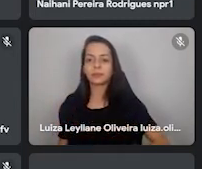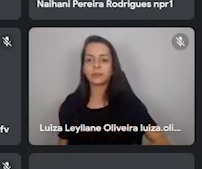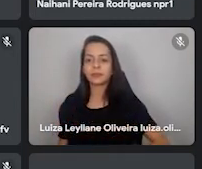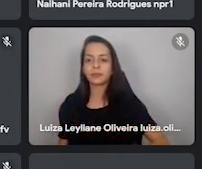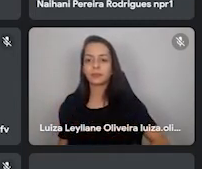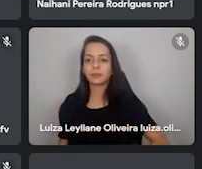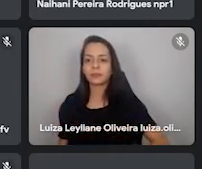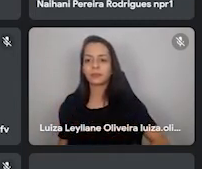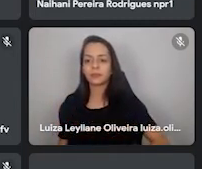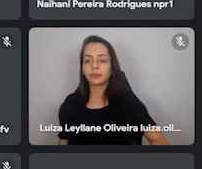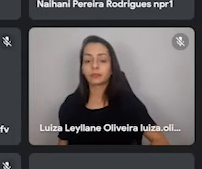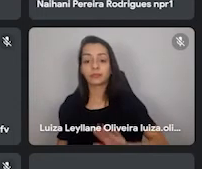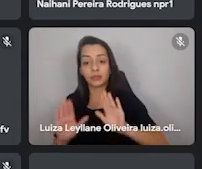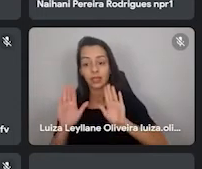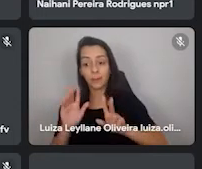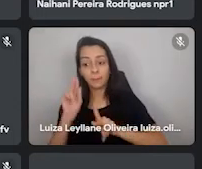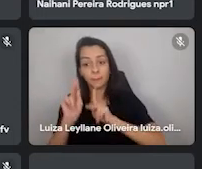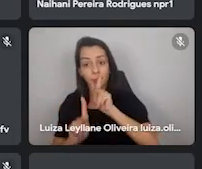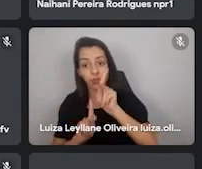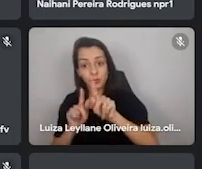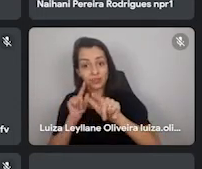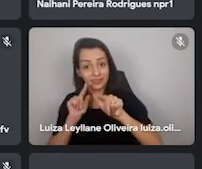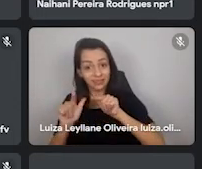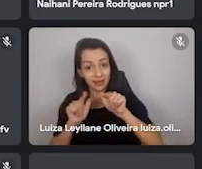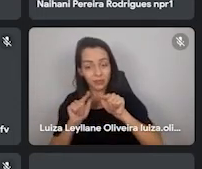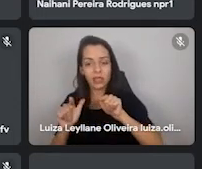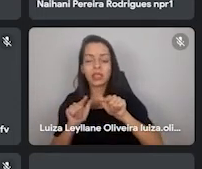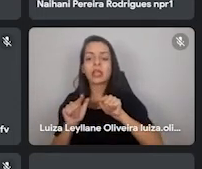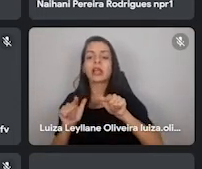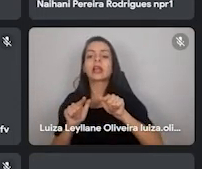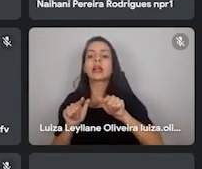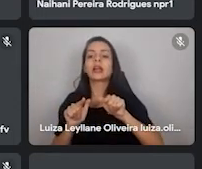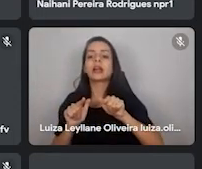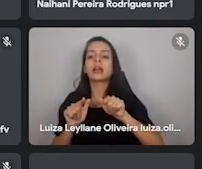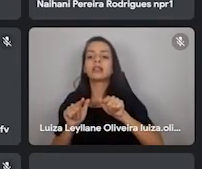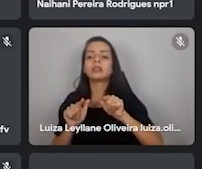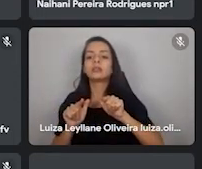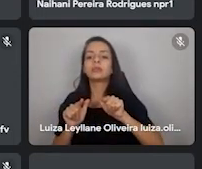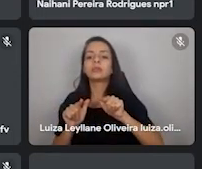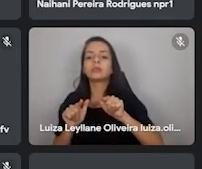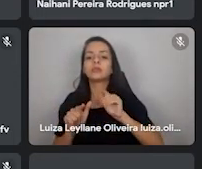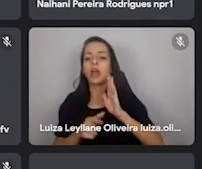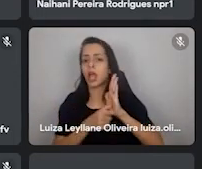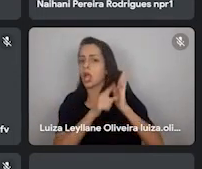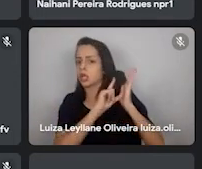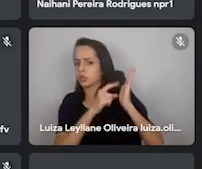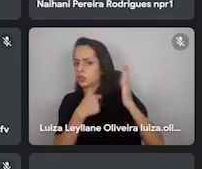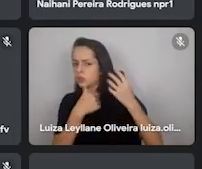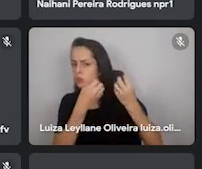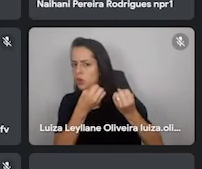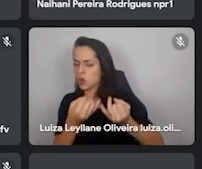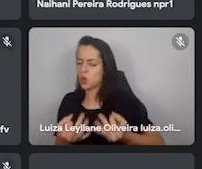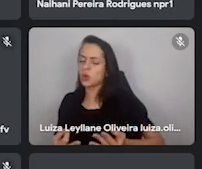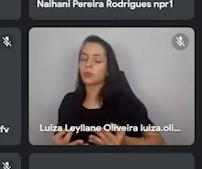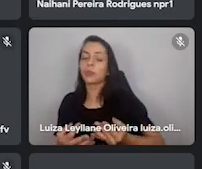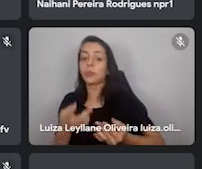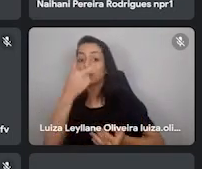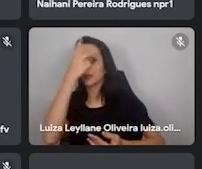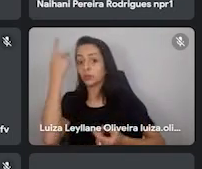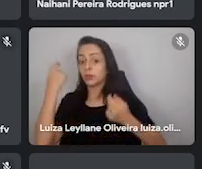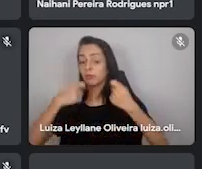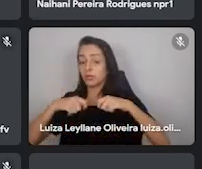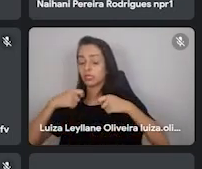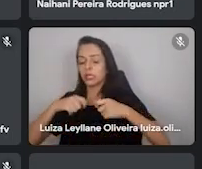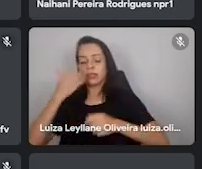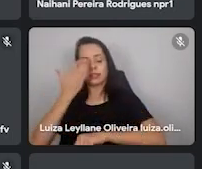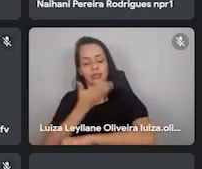Agora, os trabalhadores que tratam o item anterior, igual esse item, devem receber treinamento de segurança